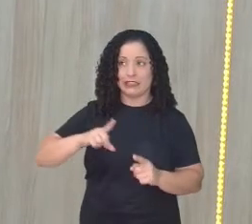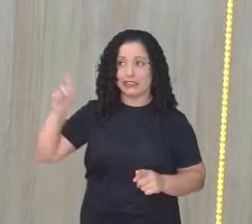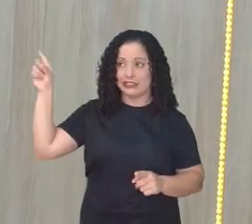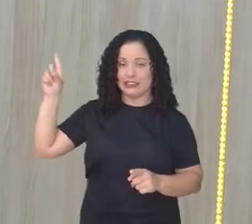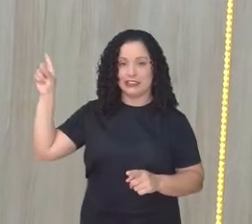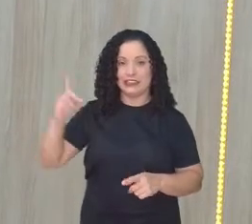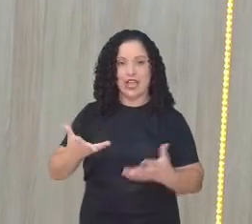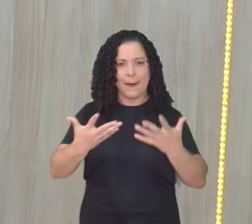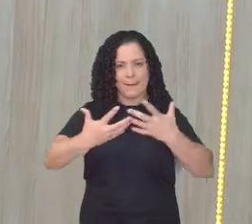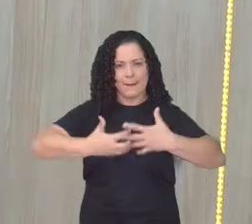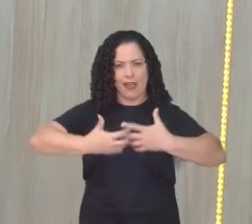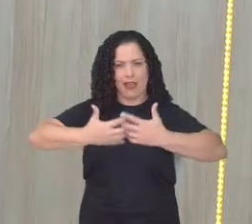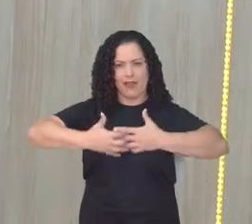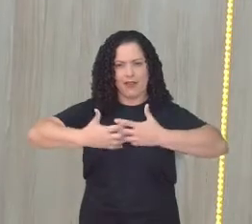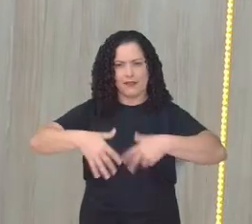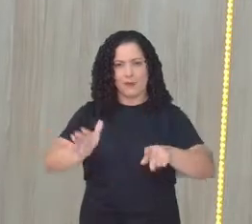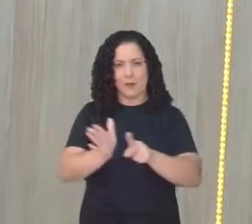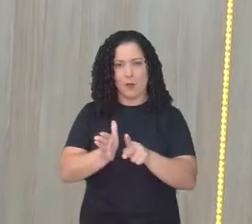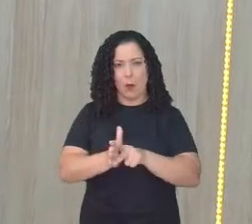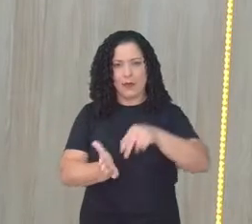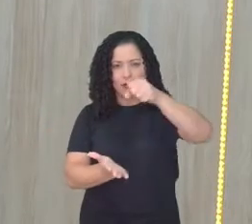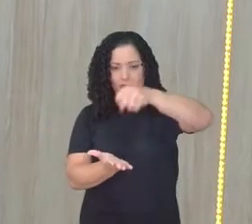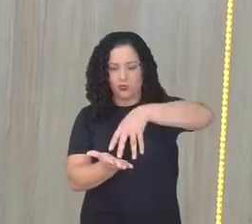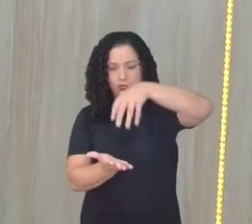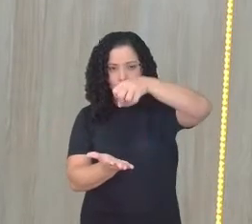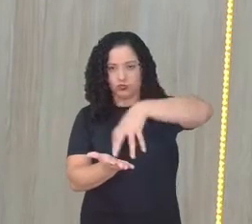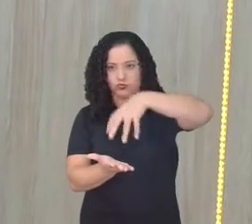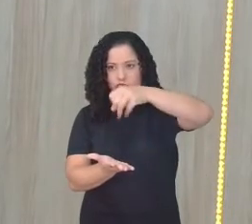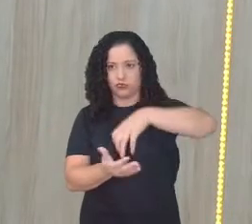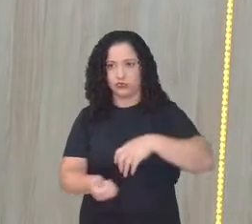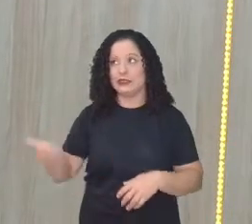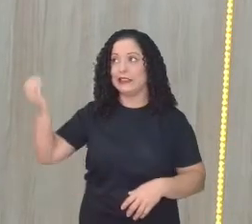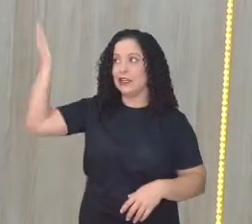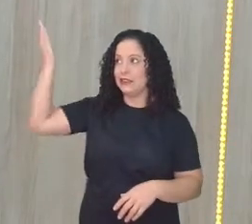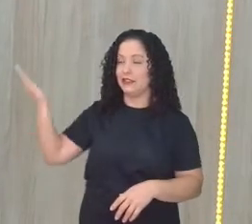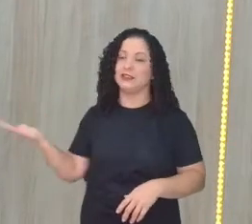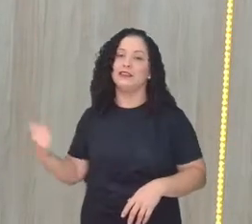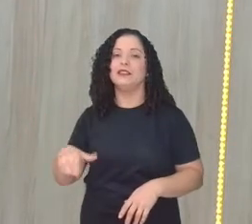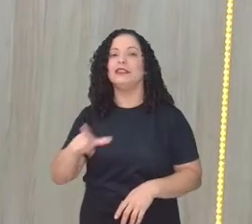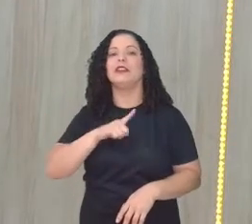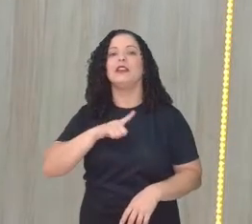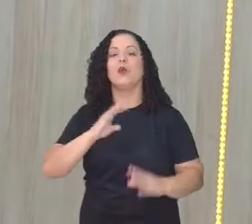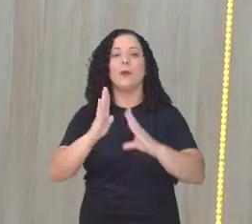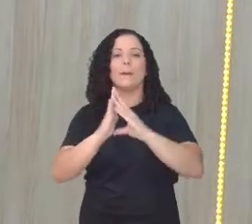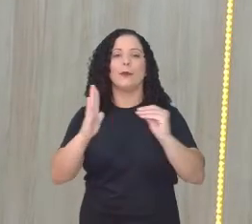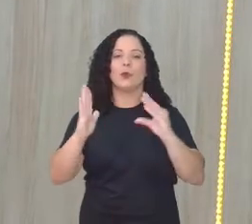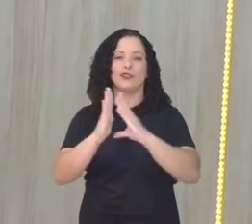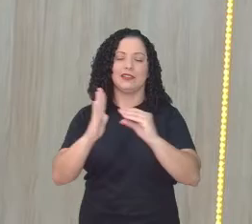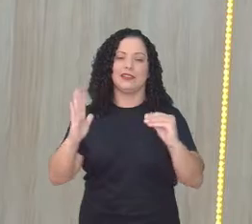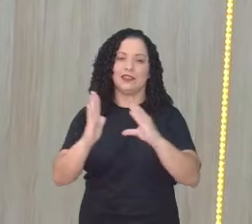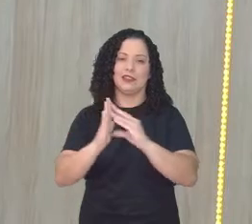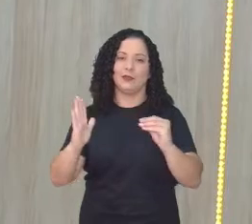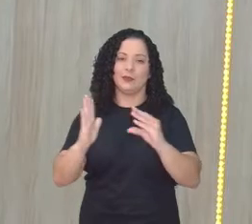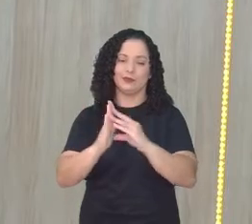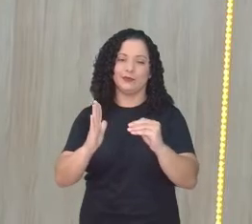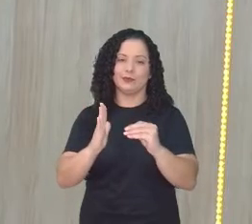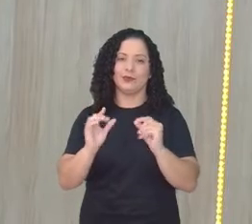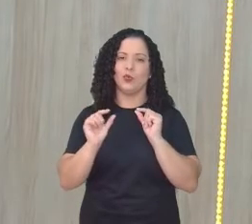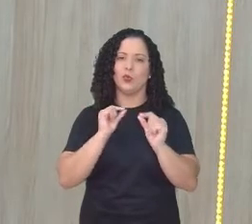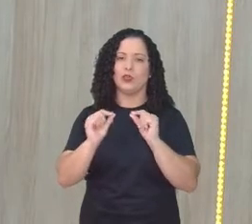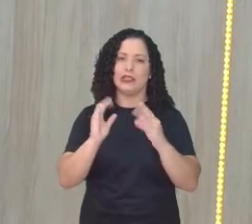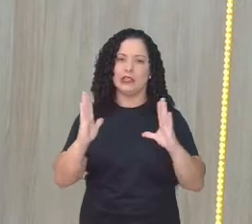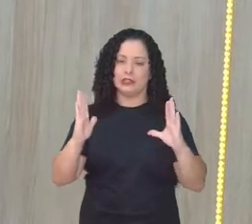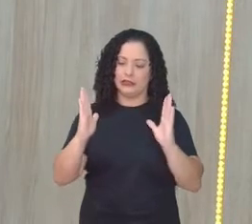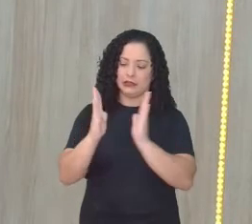de imprensa. Veja, e aqui eram os moldes. Por que tipos móveis? Porque esses moldes eles saíam e ele